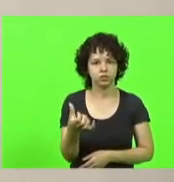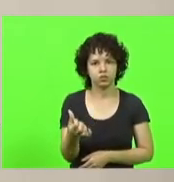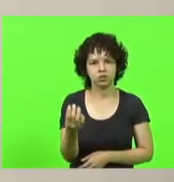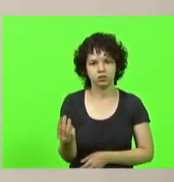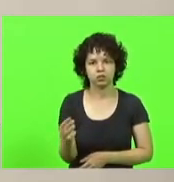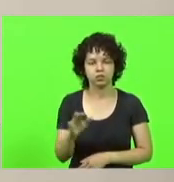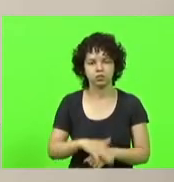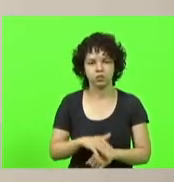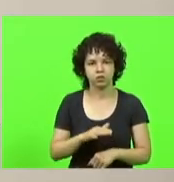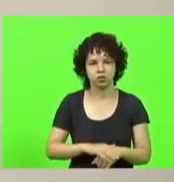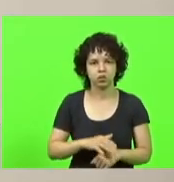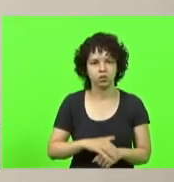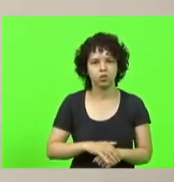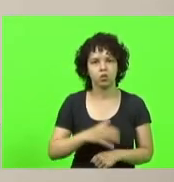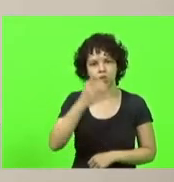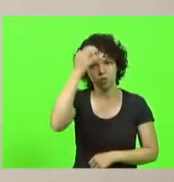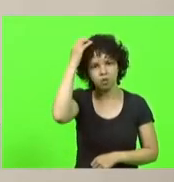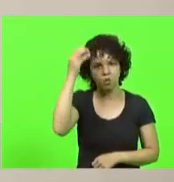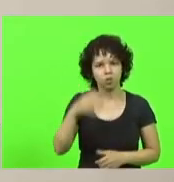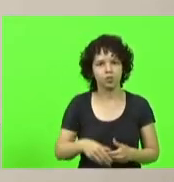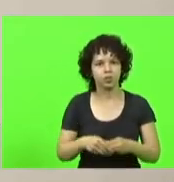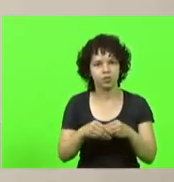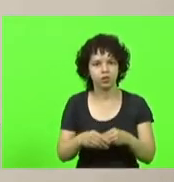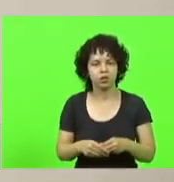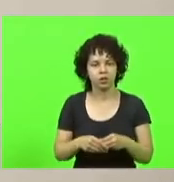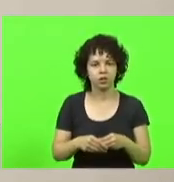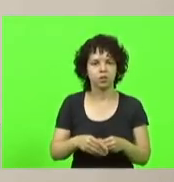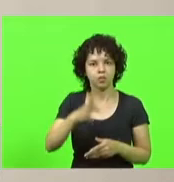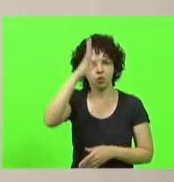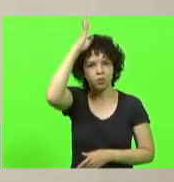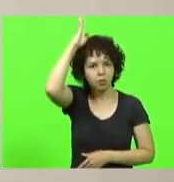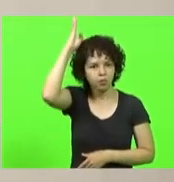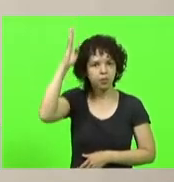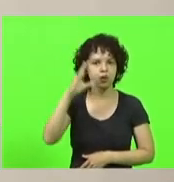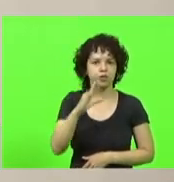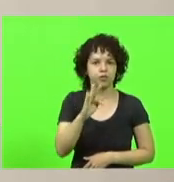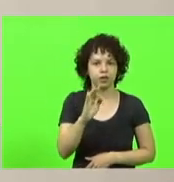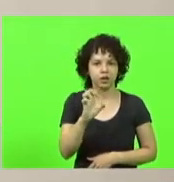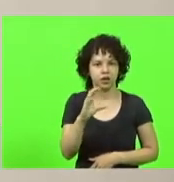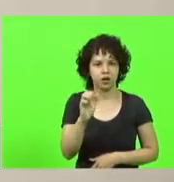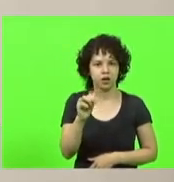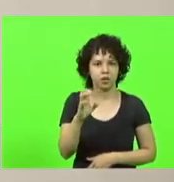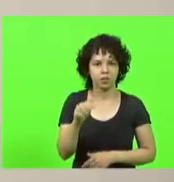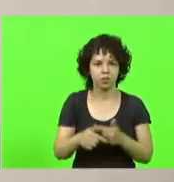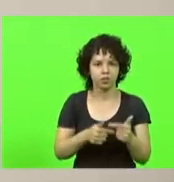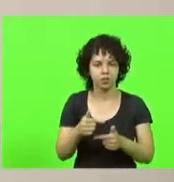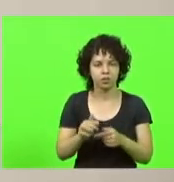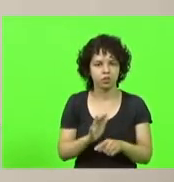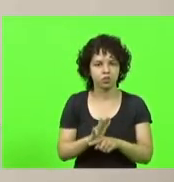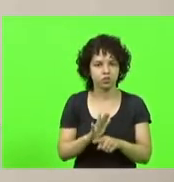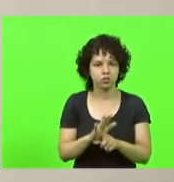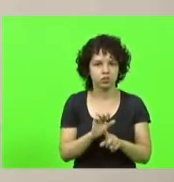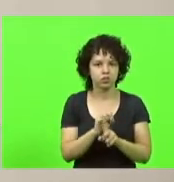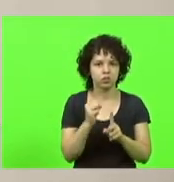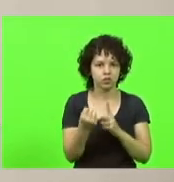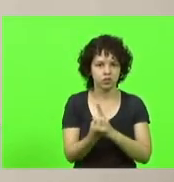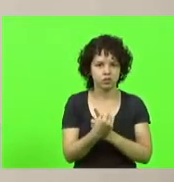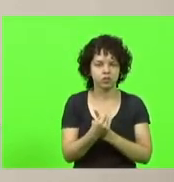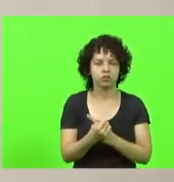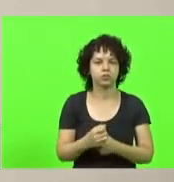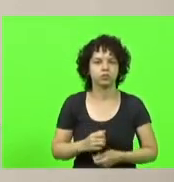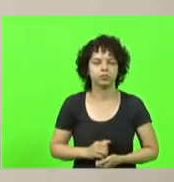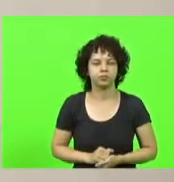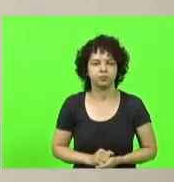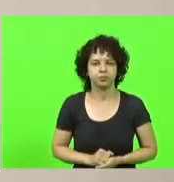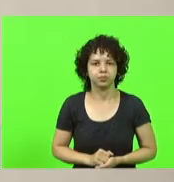deputado Coronel Mocenin, cumprimentando os bombeiros comunitários através da FECABOM pelos excelentes serviços prestados à sociedade catarinense, em discussão.